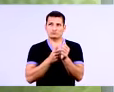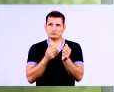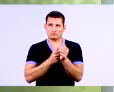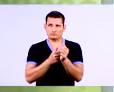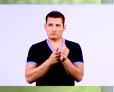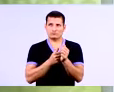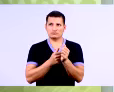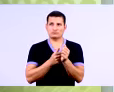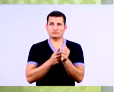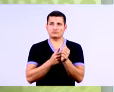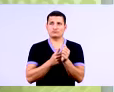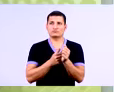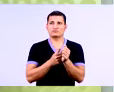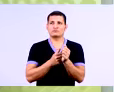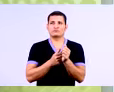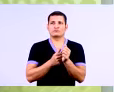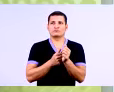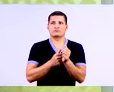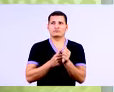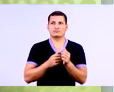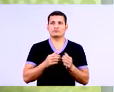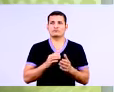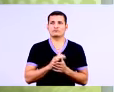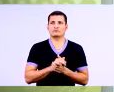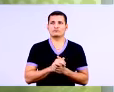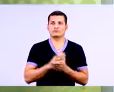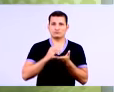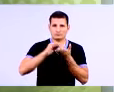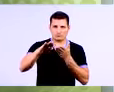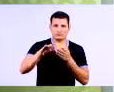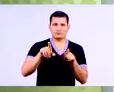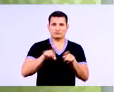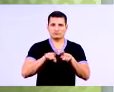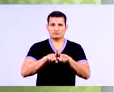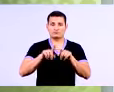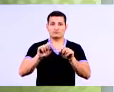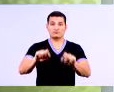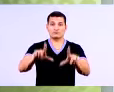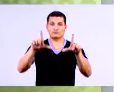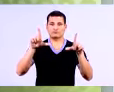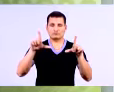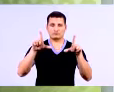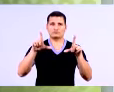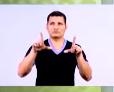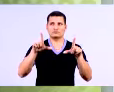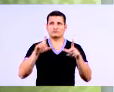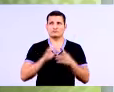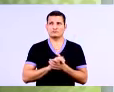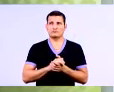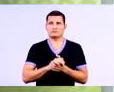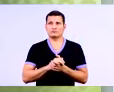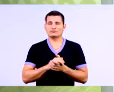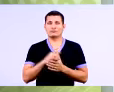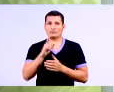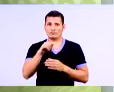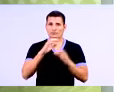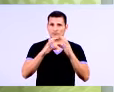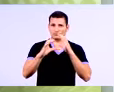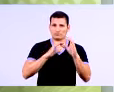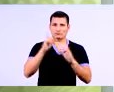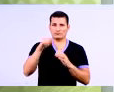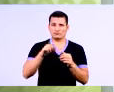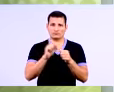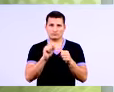Ao enviar, e são criados pacotes ao receber. Essa instrução, essa comunicação é feita